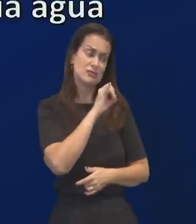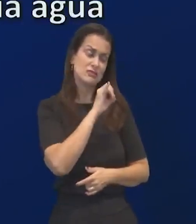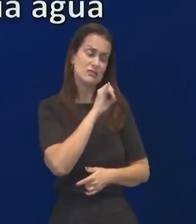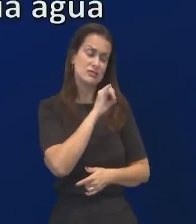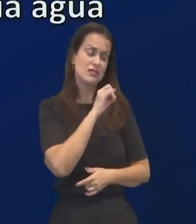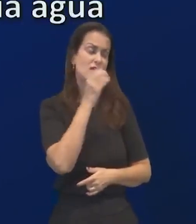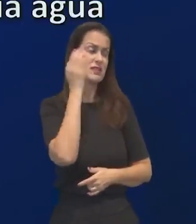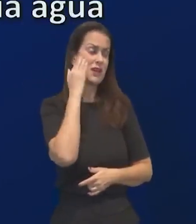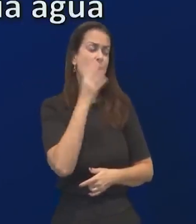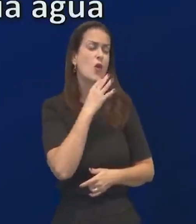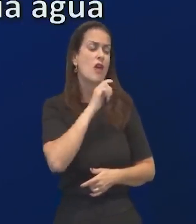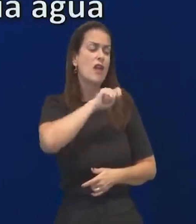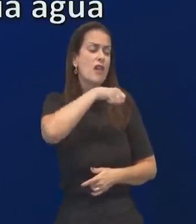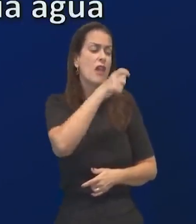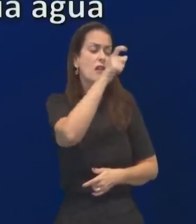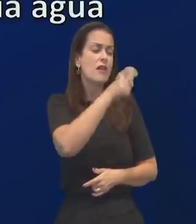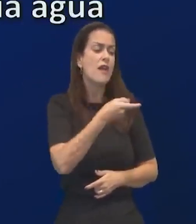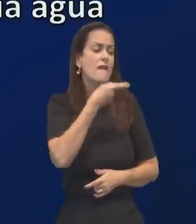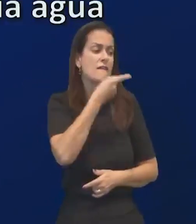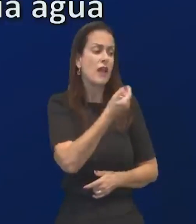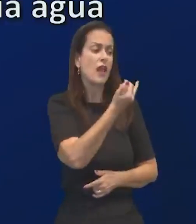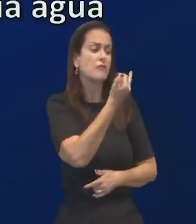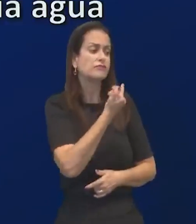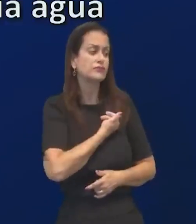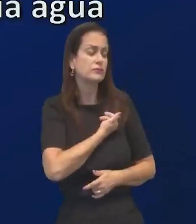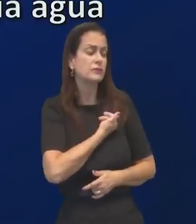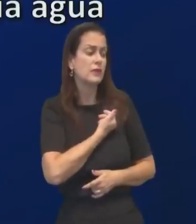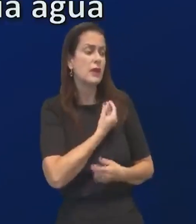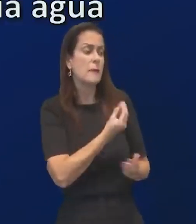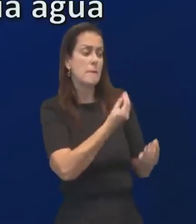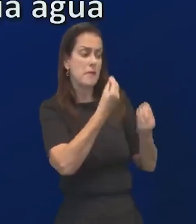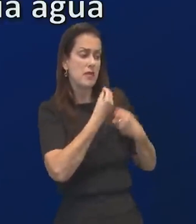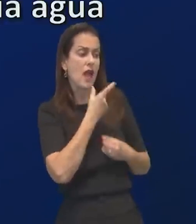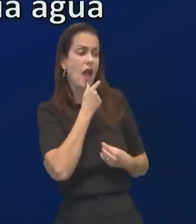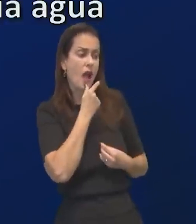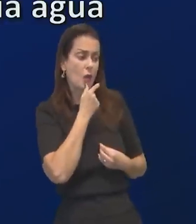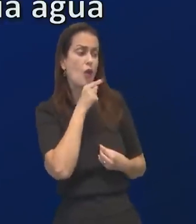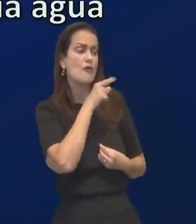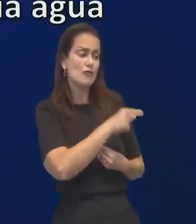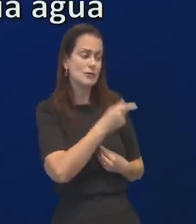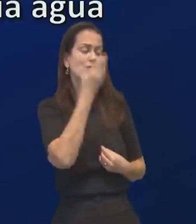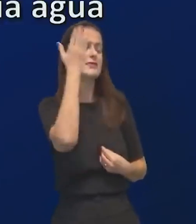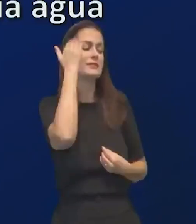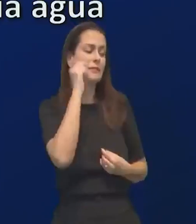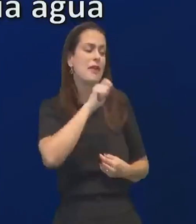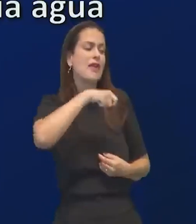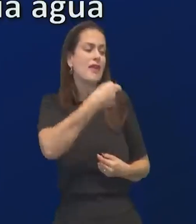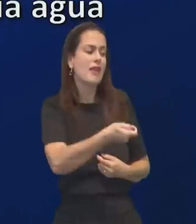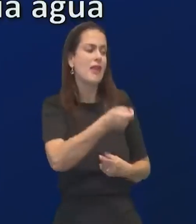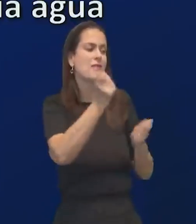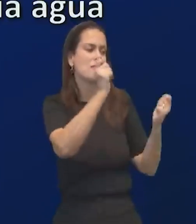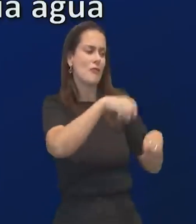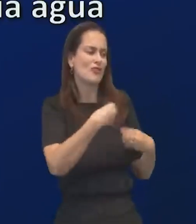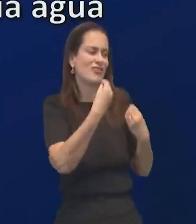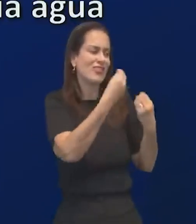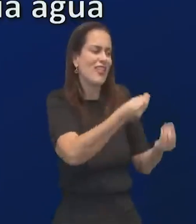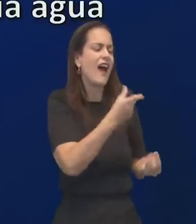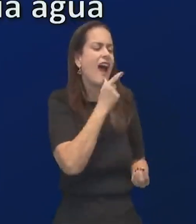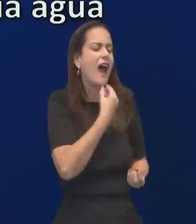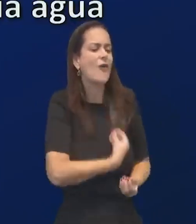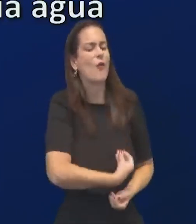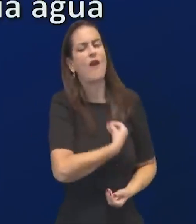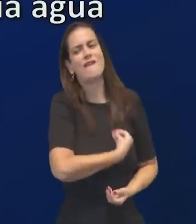quem é o que te diz, dá-me de beber, tu lhe terias pedido, e ele te